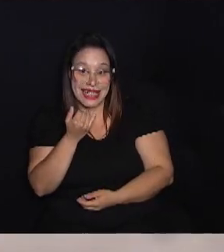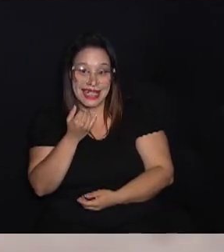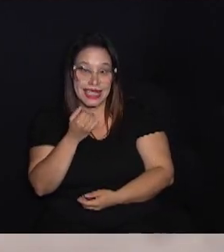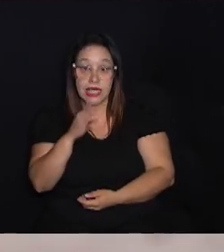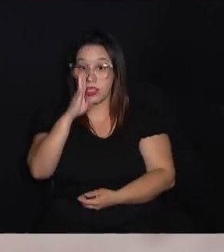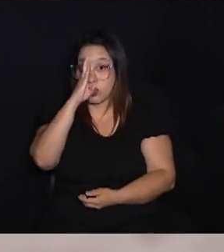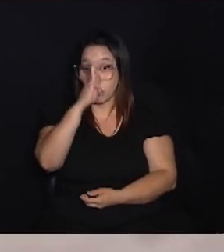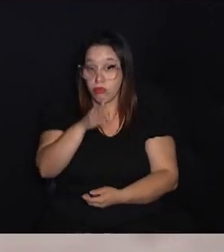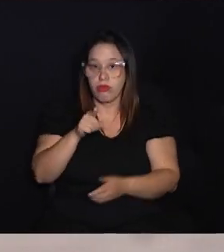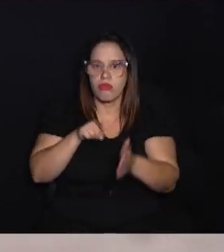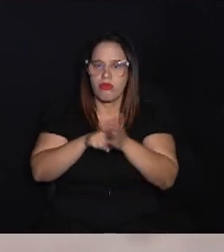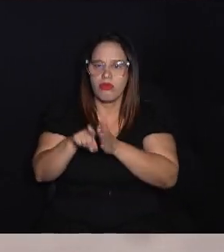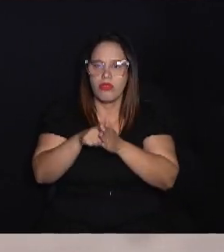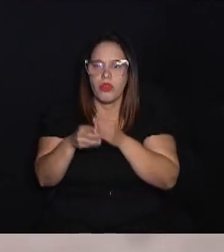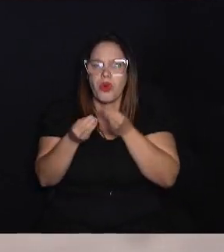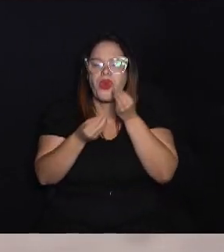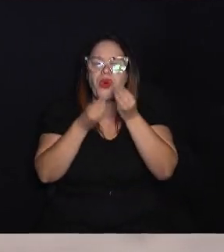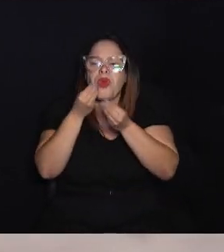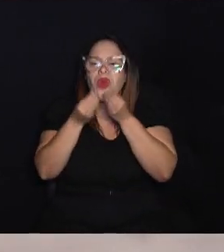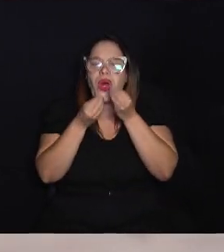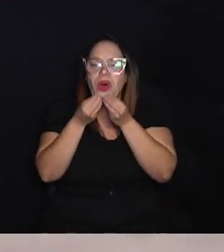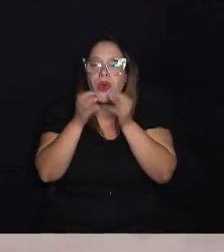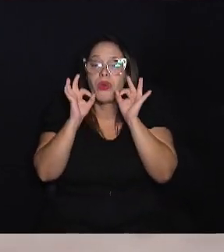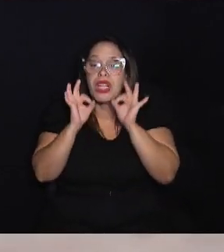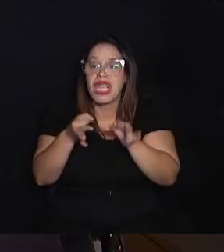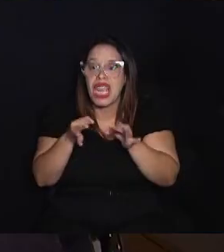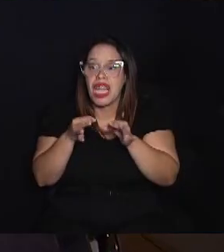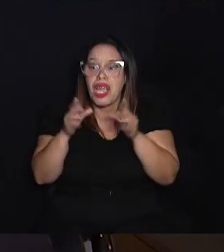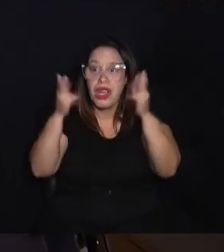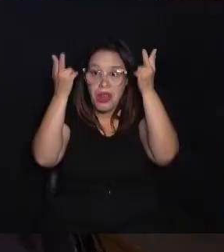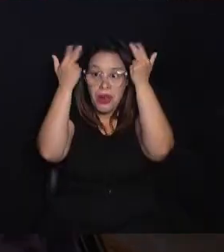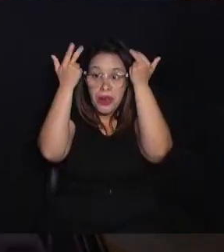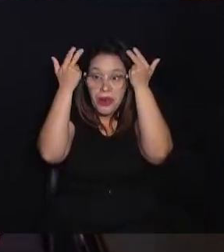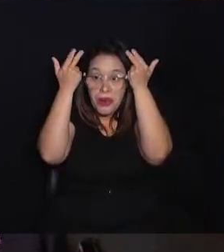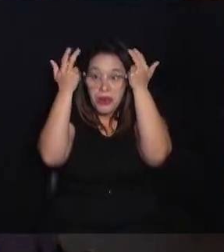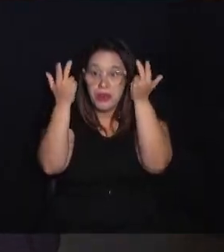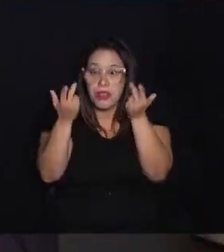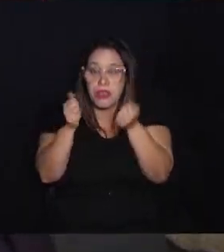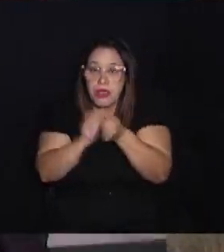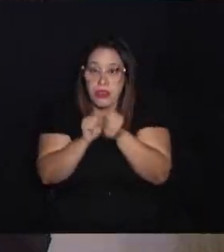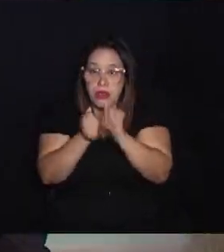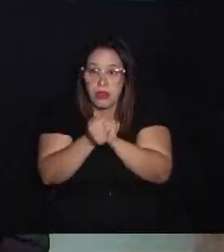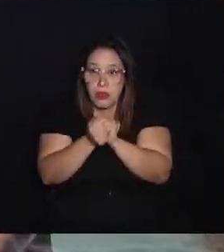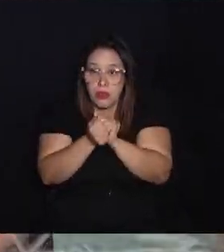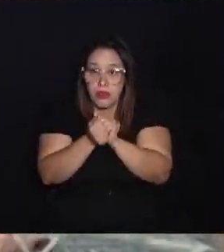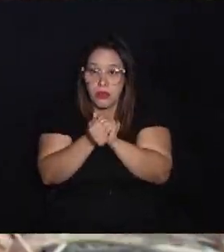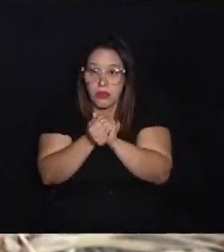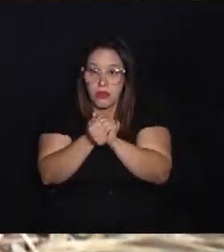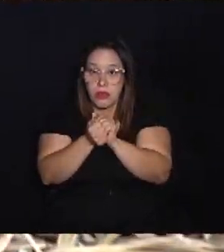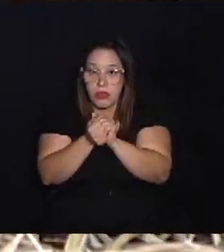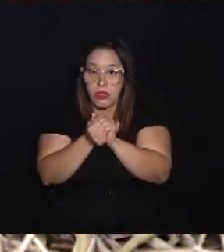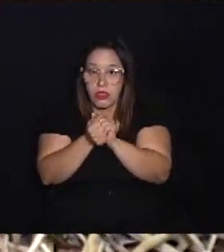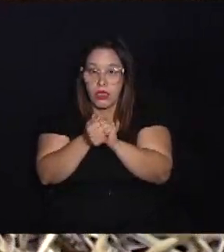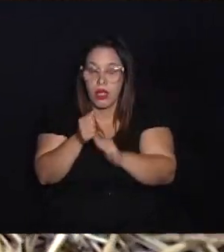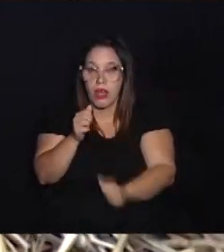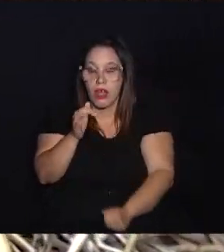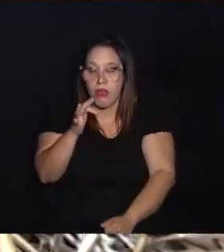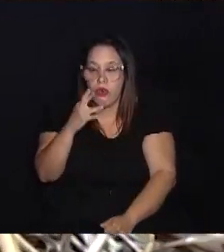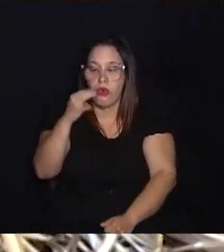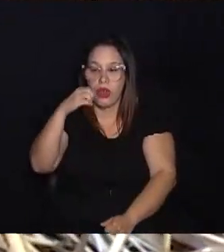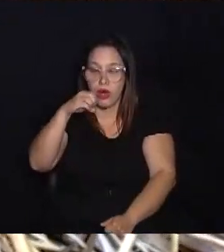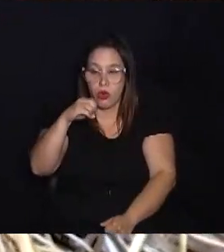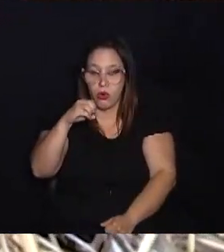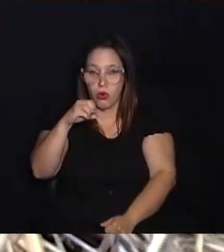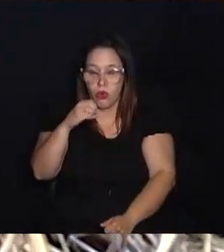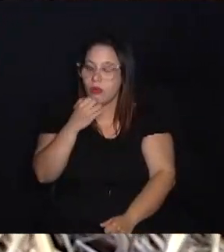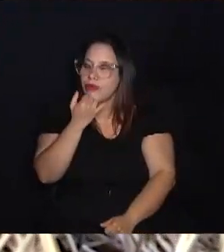principal pergunta é: qual é a dieta ideal para esse orelhudo? O que é mais adequado para um coelho é feno, tá? Que é o feno seco